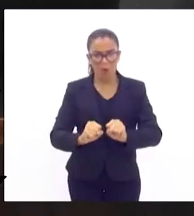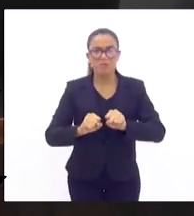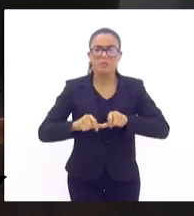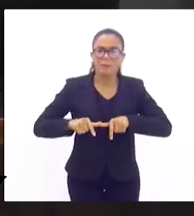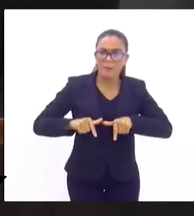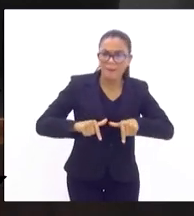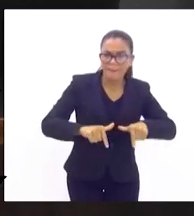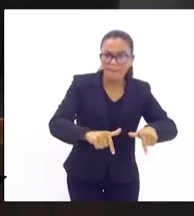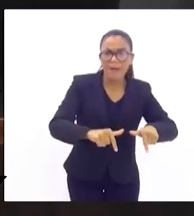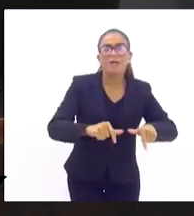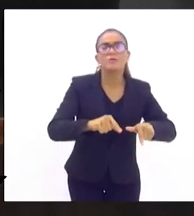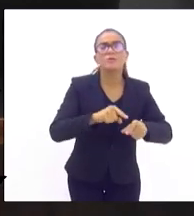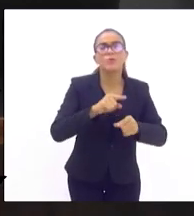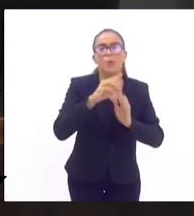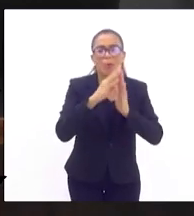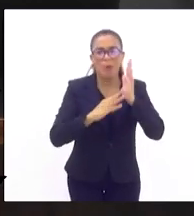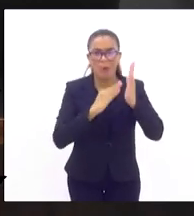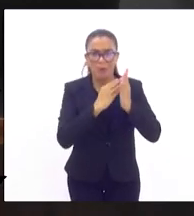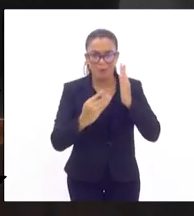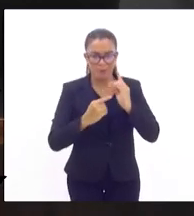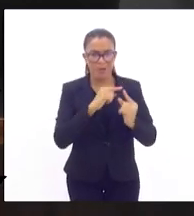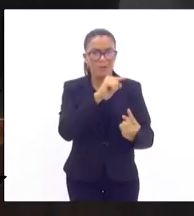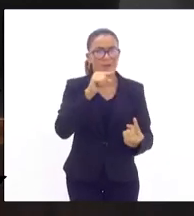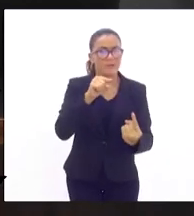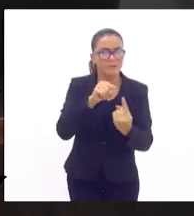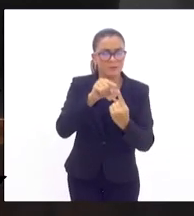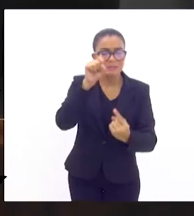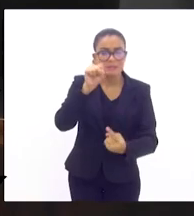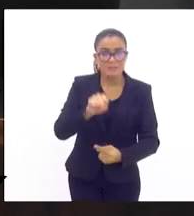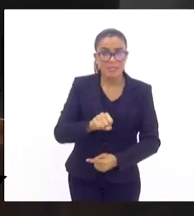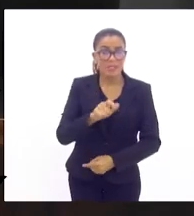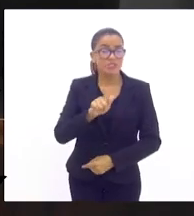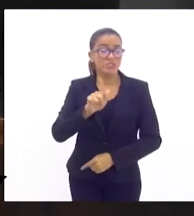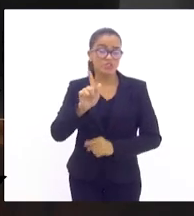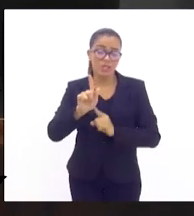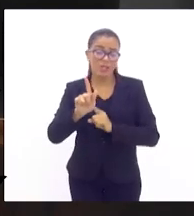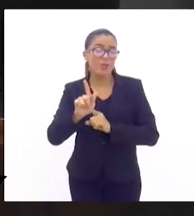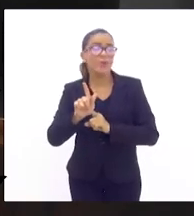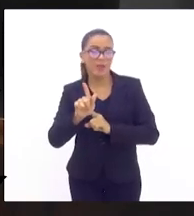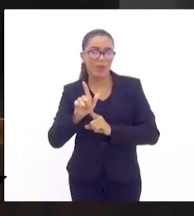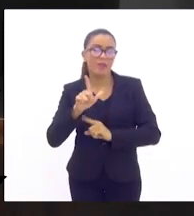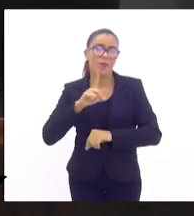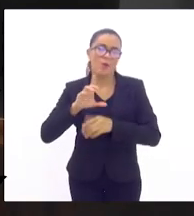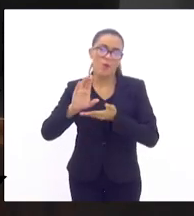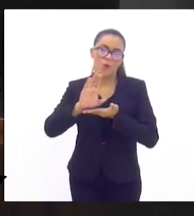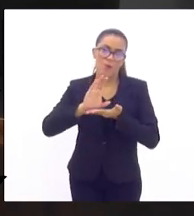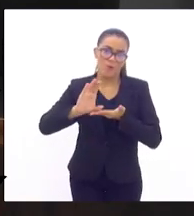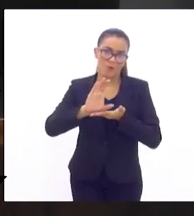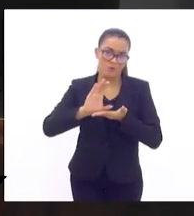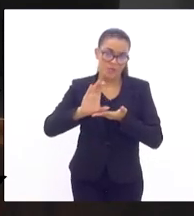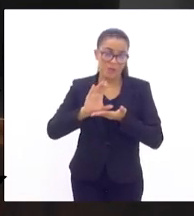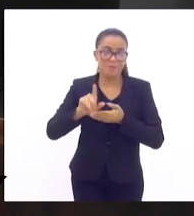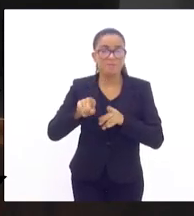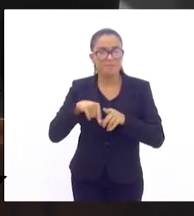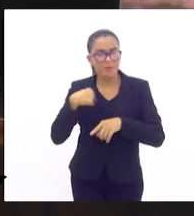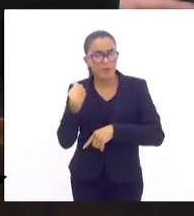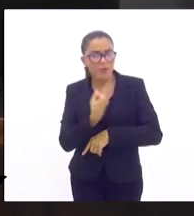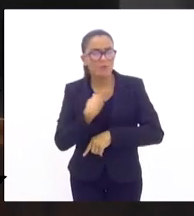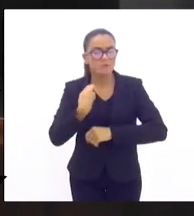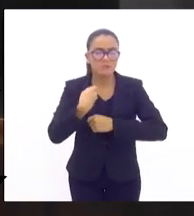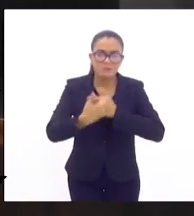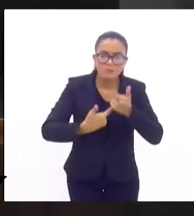no plano de metas que hoje é gerenciado por um conselho de titulares. Nós temos que fazer um trabalho